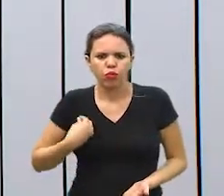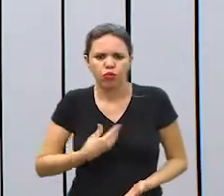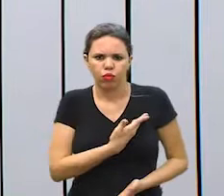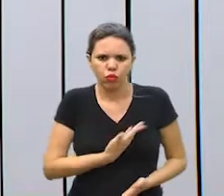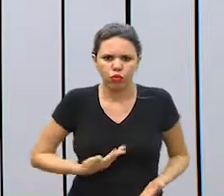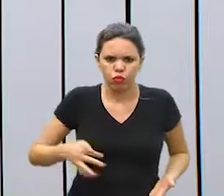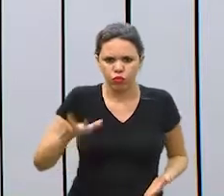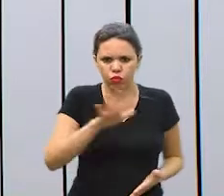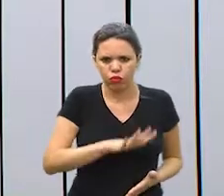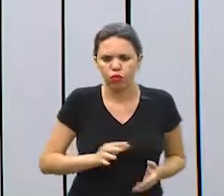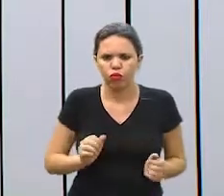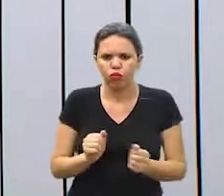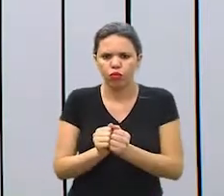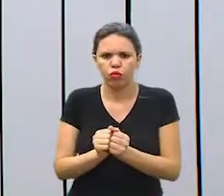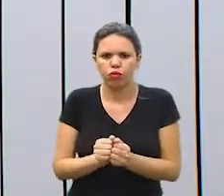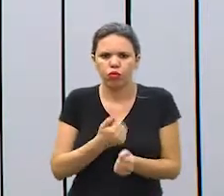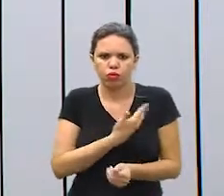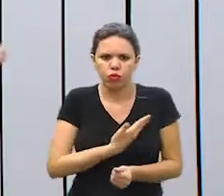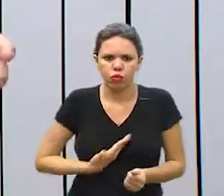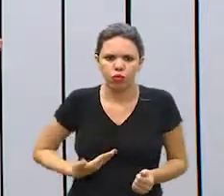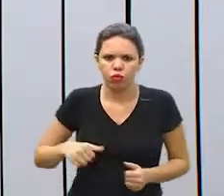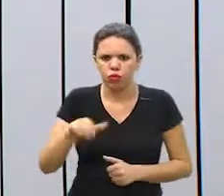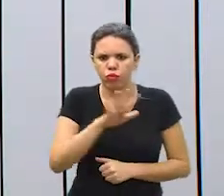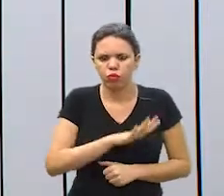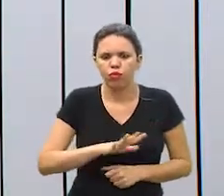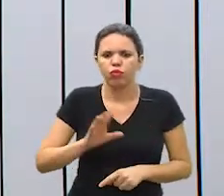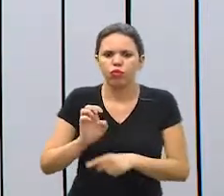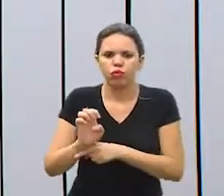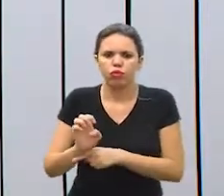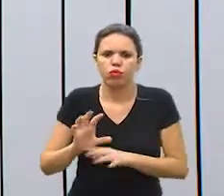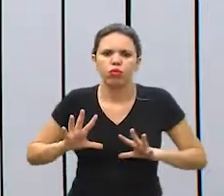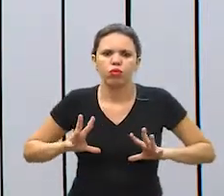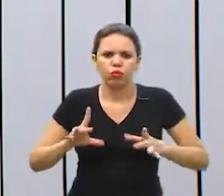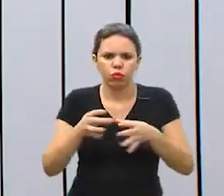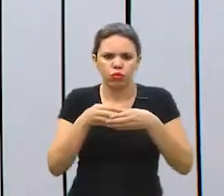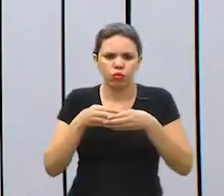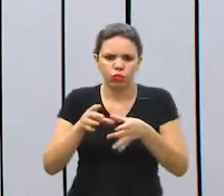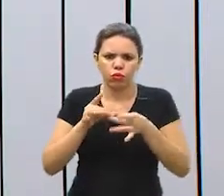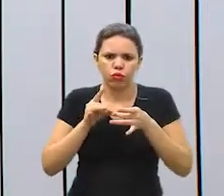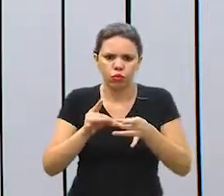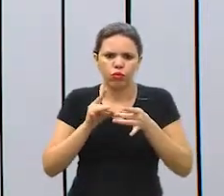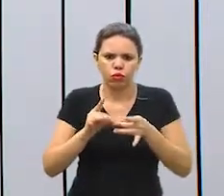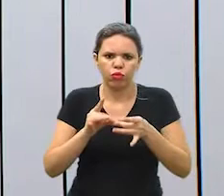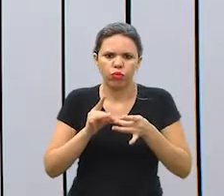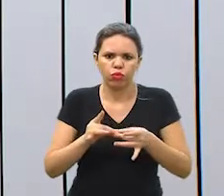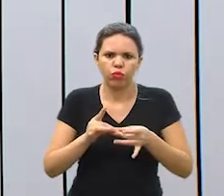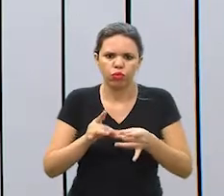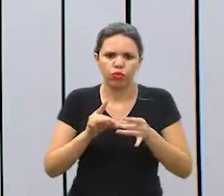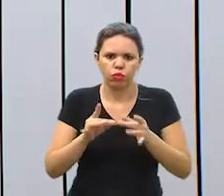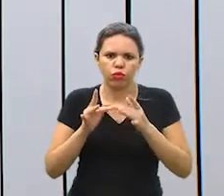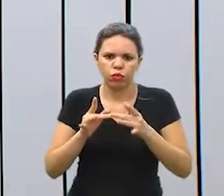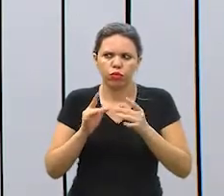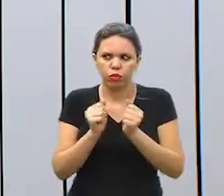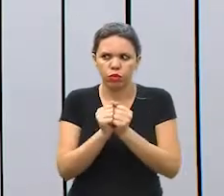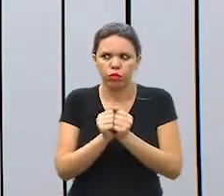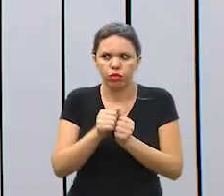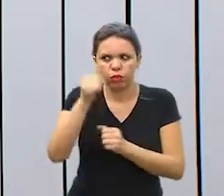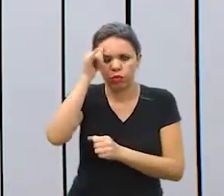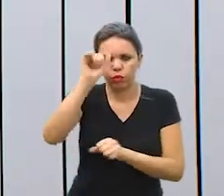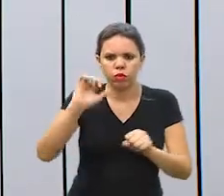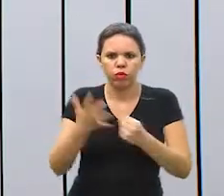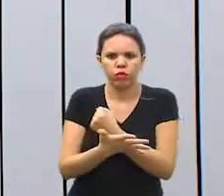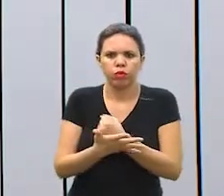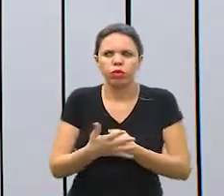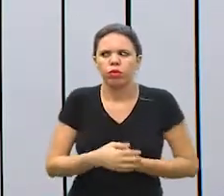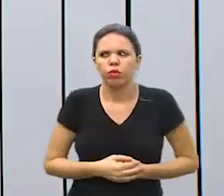governo federal, juntamente com os governadores dos estados, todo mundo de braços dados, combatendo a pandemia,